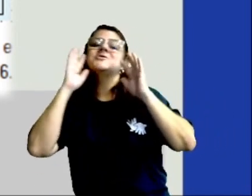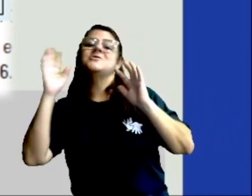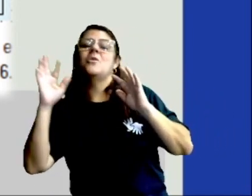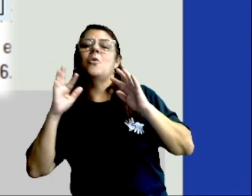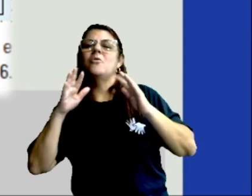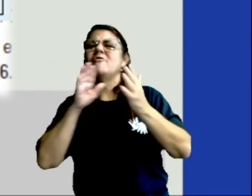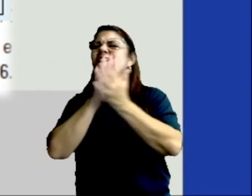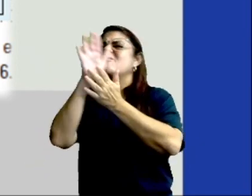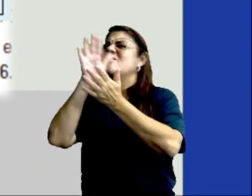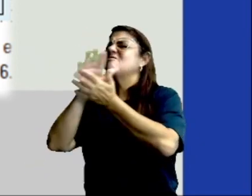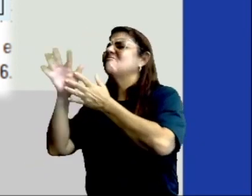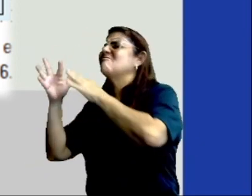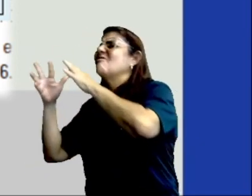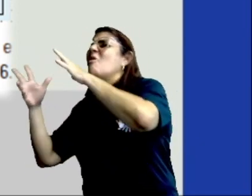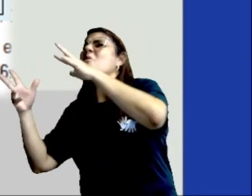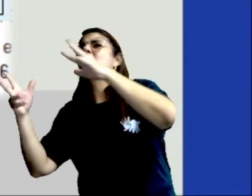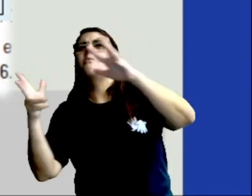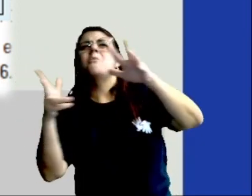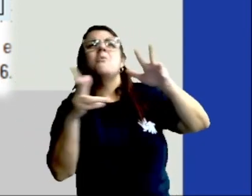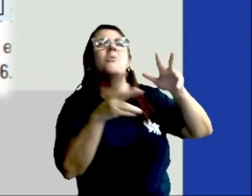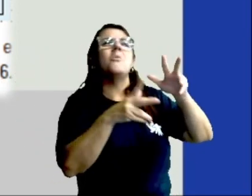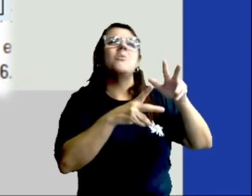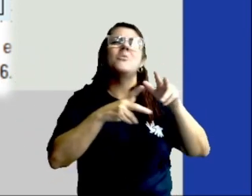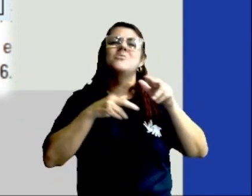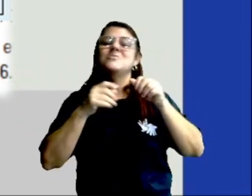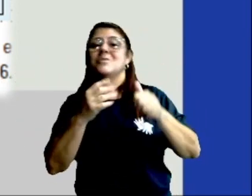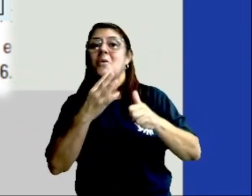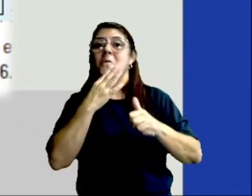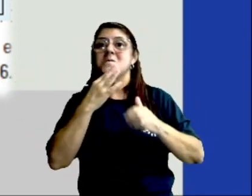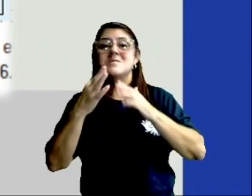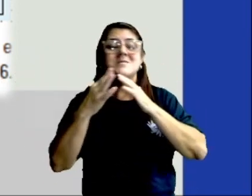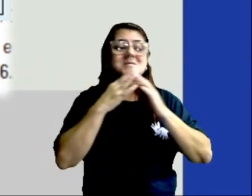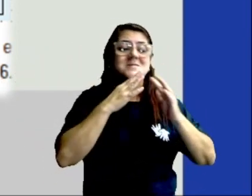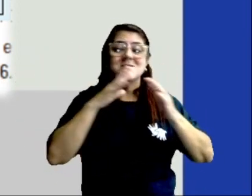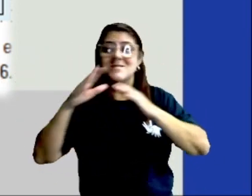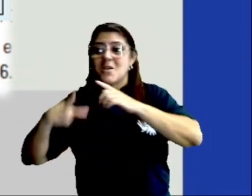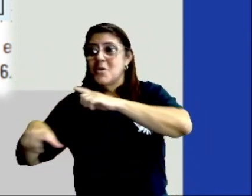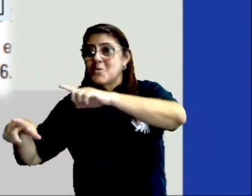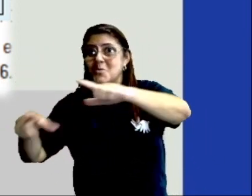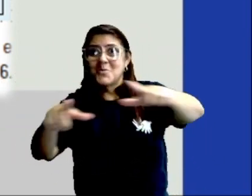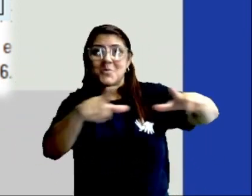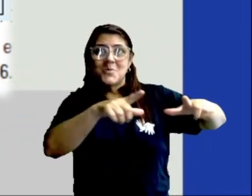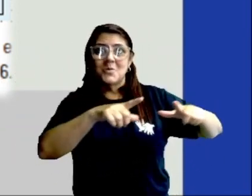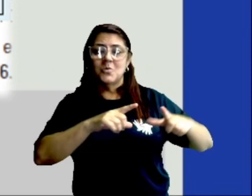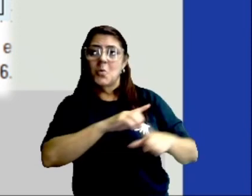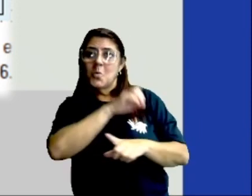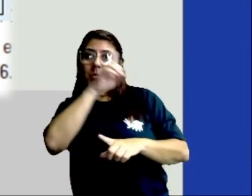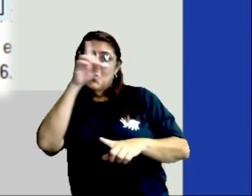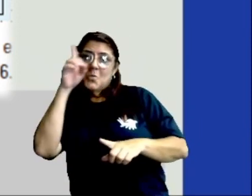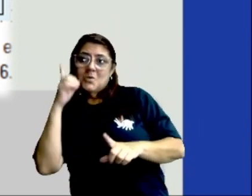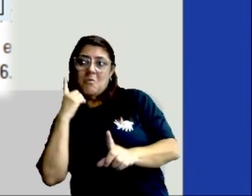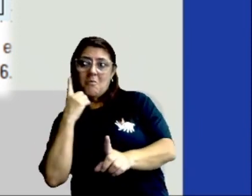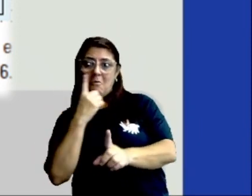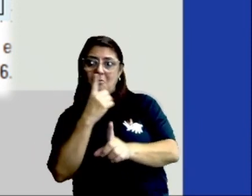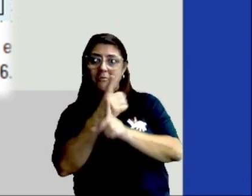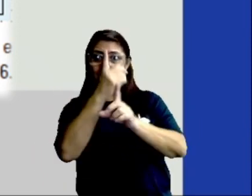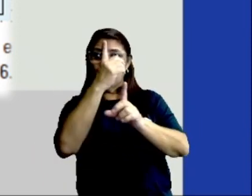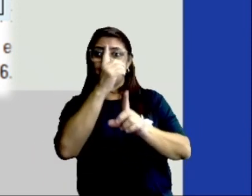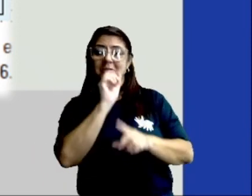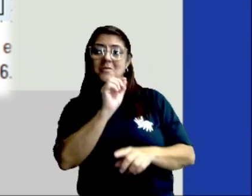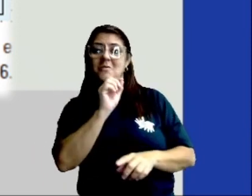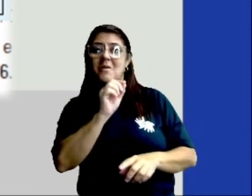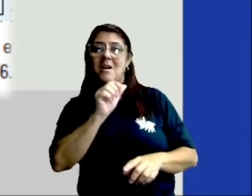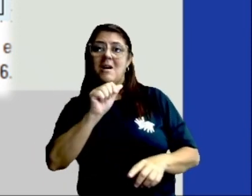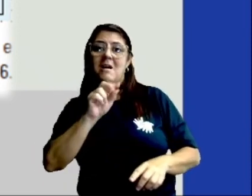o mundo e a mania de meter o focinho pontudo em todo lugar. Um dia eu achei uma avelã. Era uma